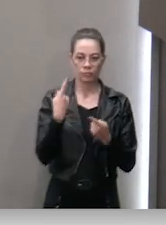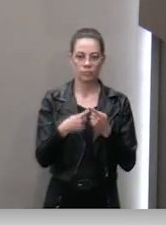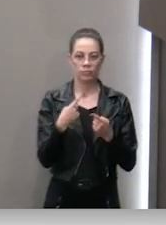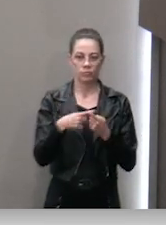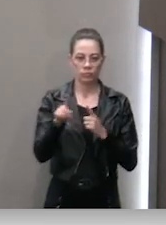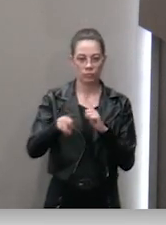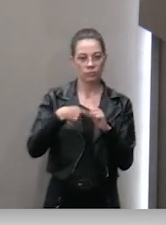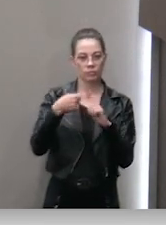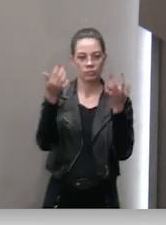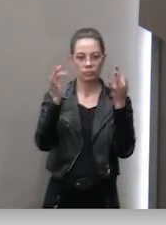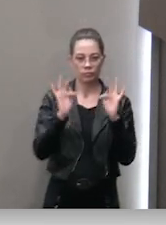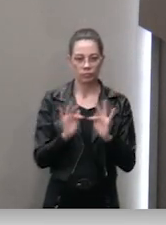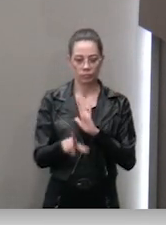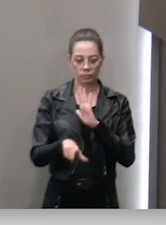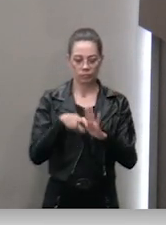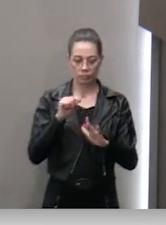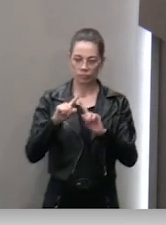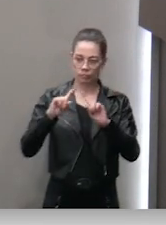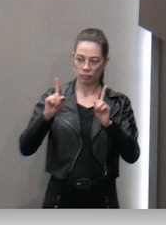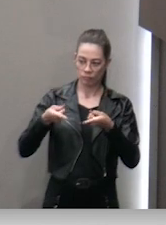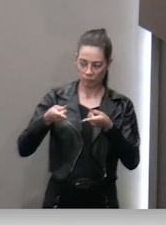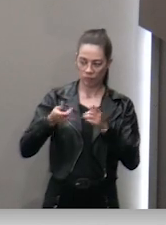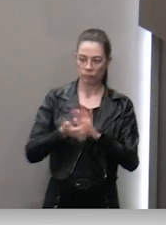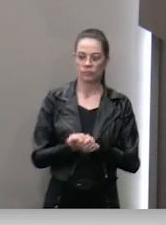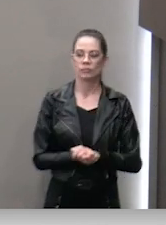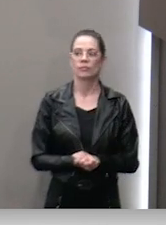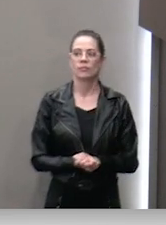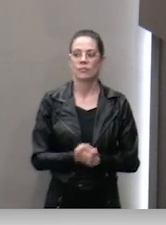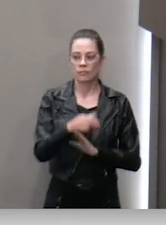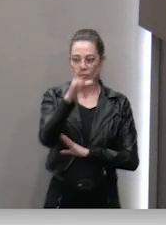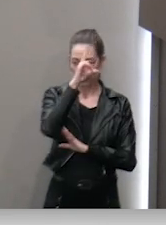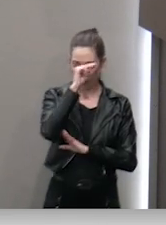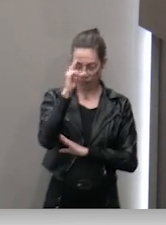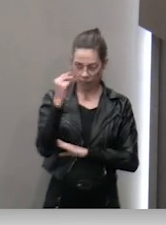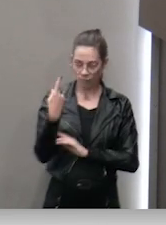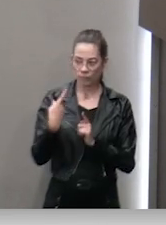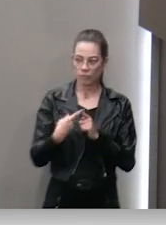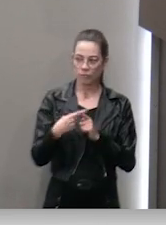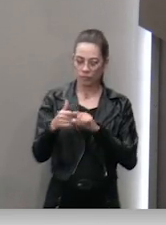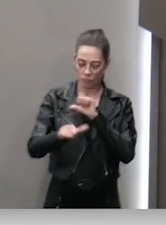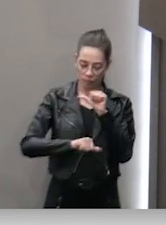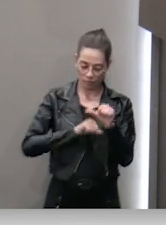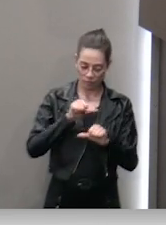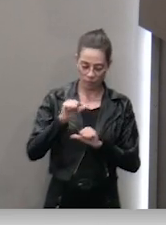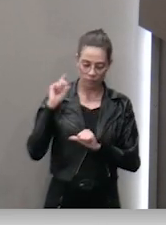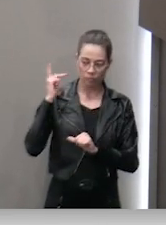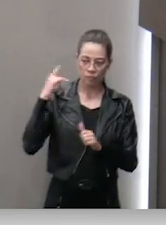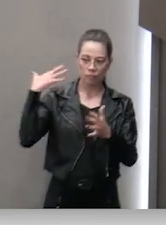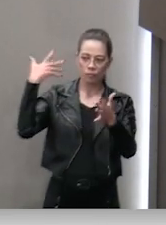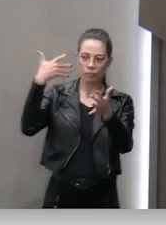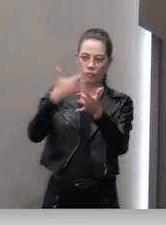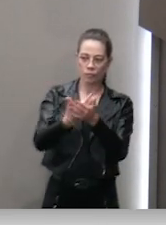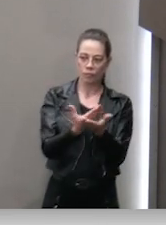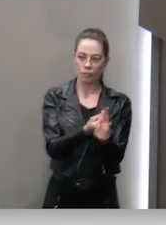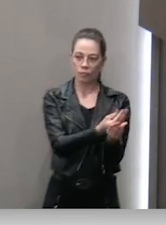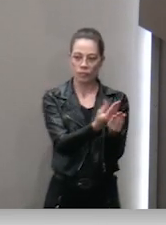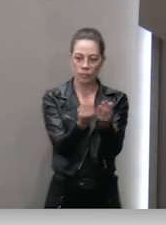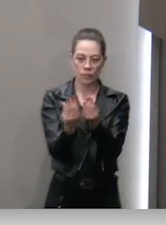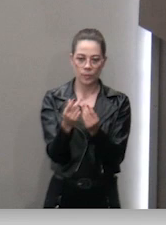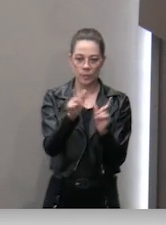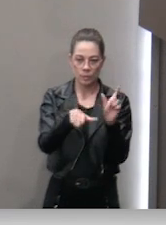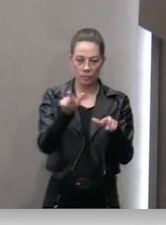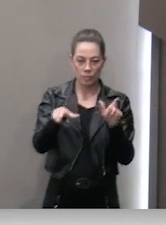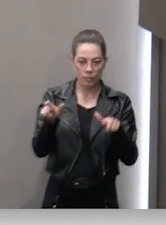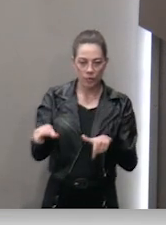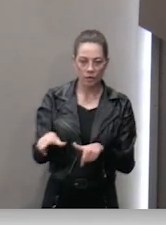mais feliz ainda o dia que tu escolheu ser funcionária do município. Porque tu mudou a história de muitas pessoas. A Fátima,